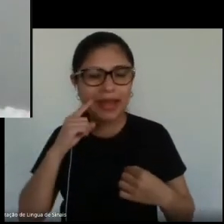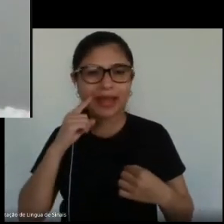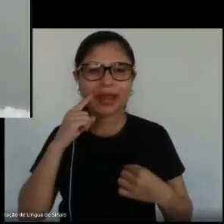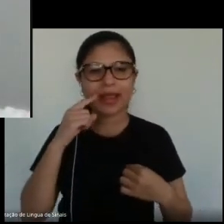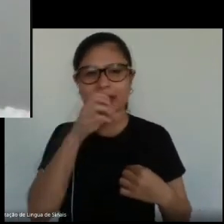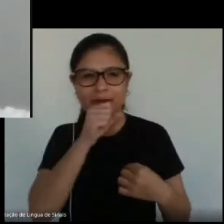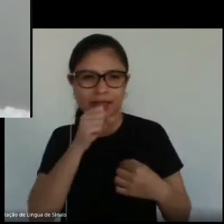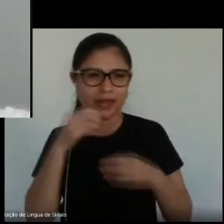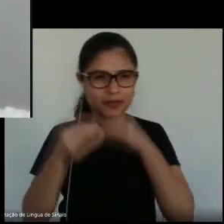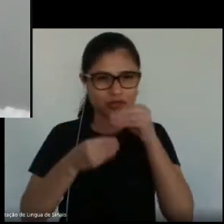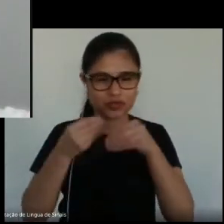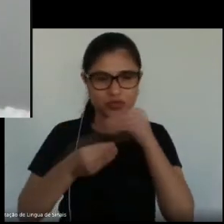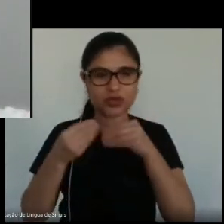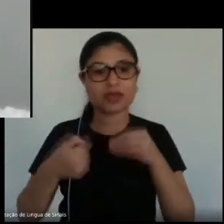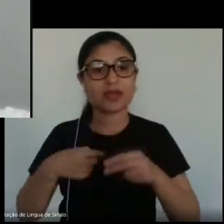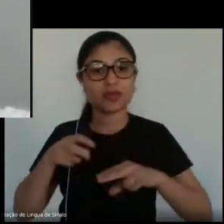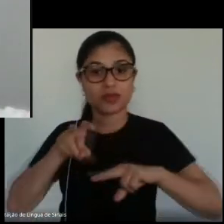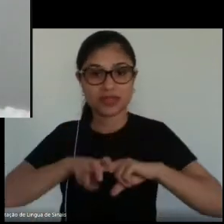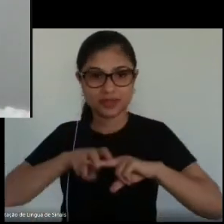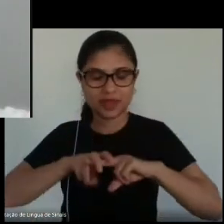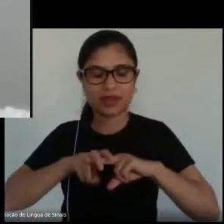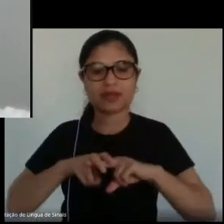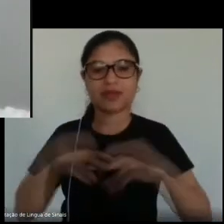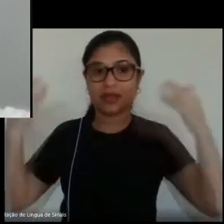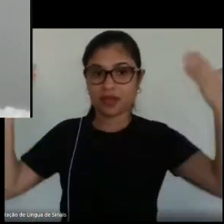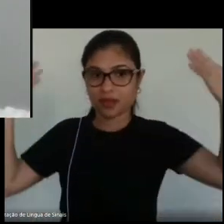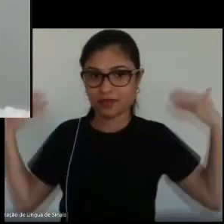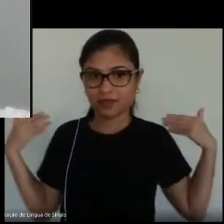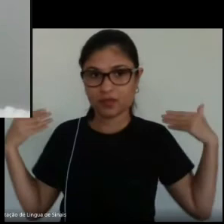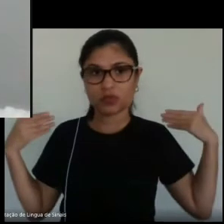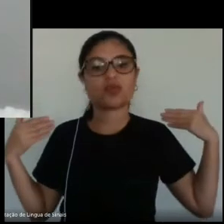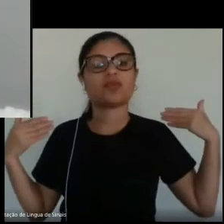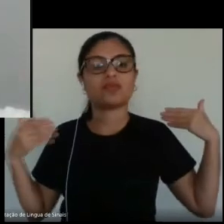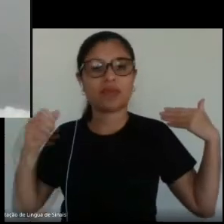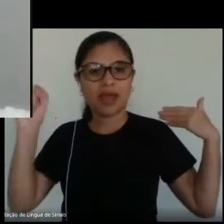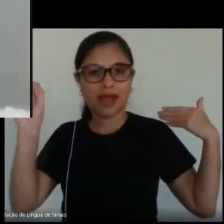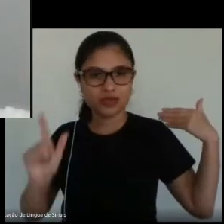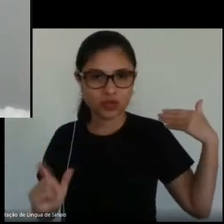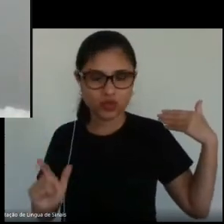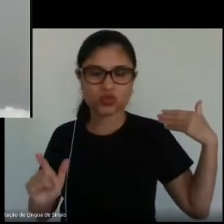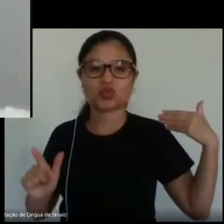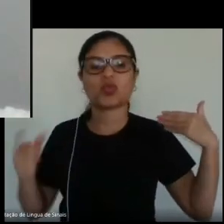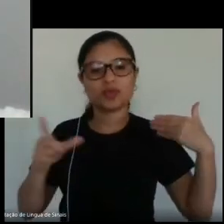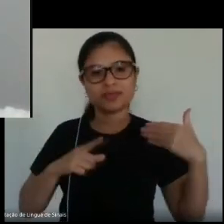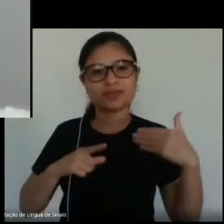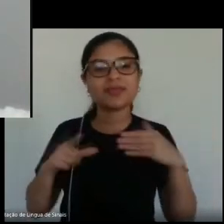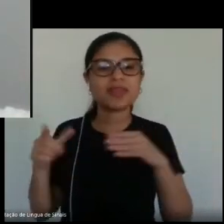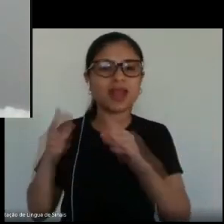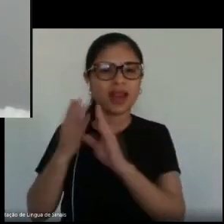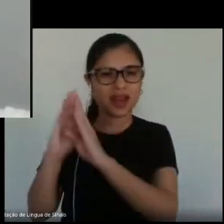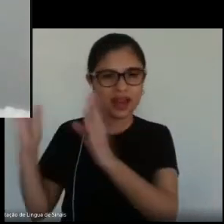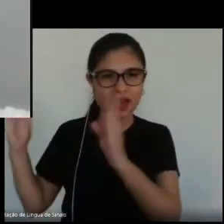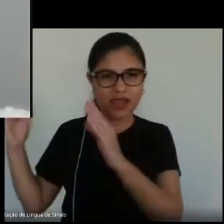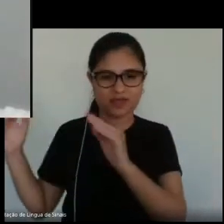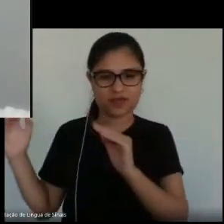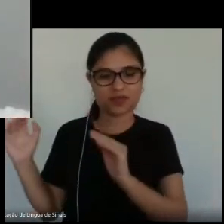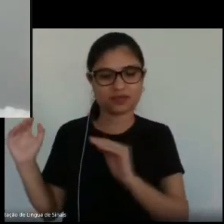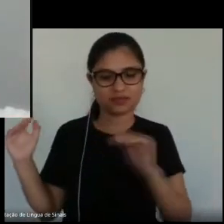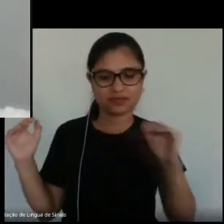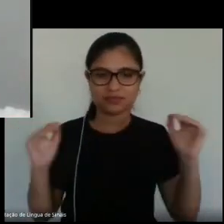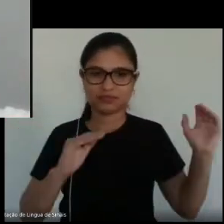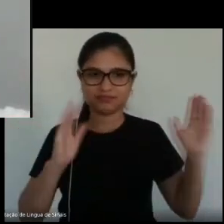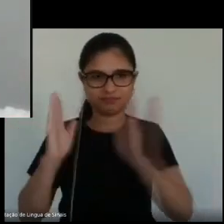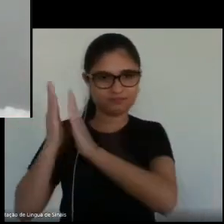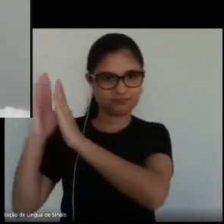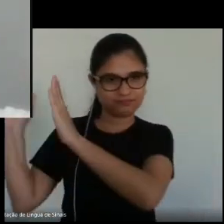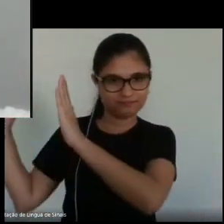uma cadeira, e ao meu fundo tem uma parede azul e uma prateleira com livros. Antes de iniciarmos, gostaria de lembrar os